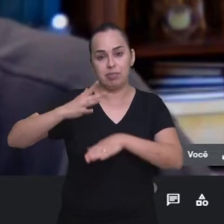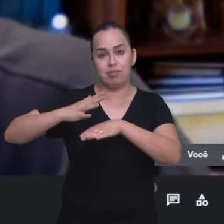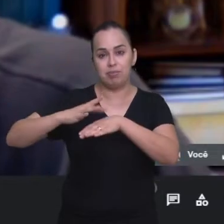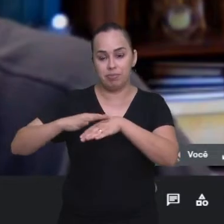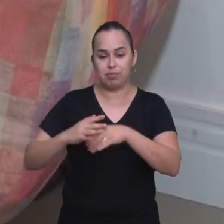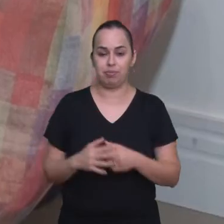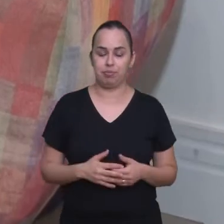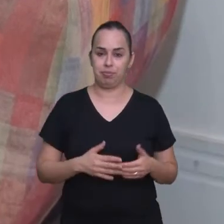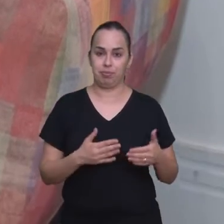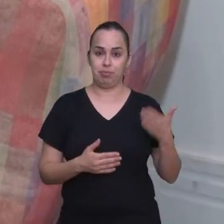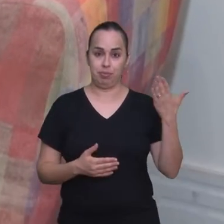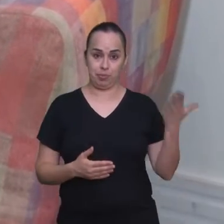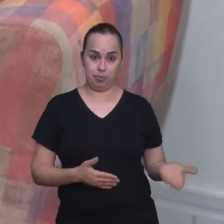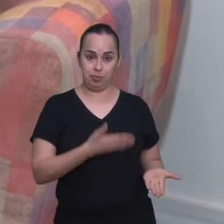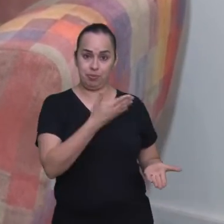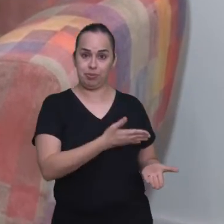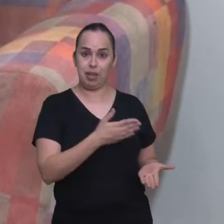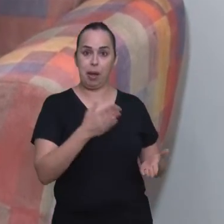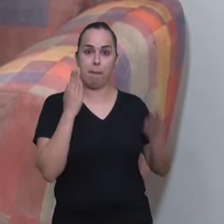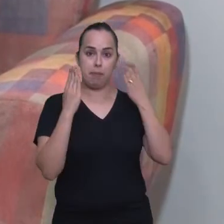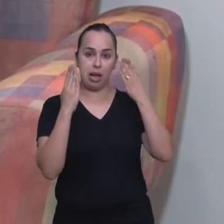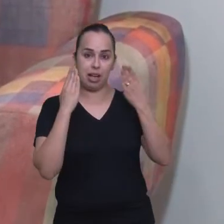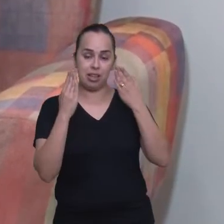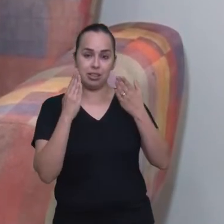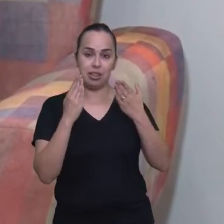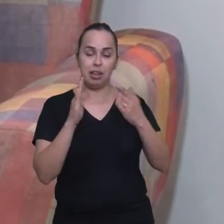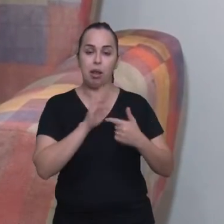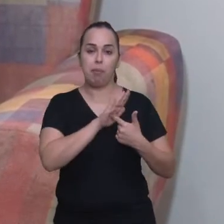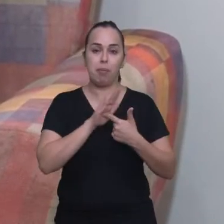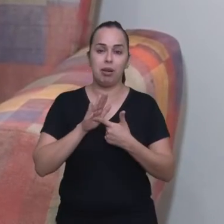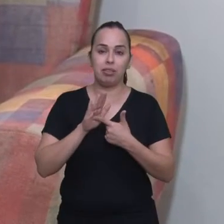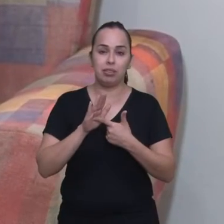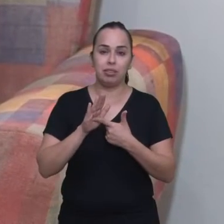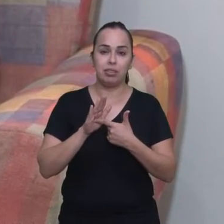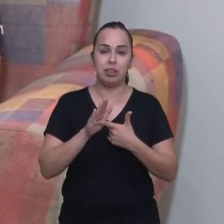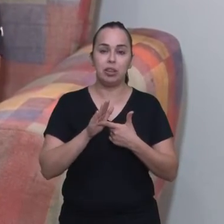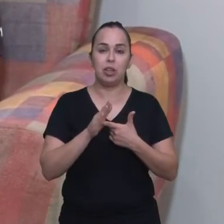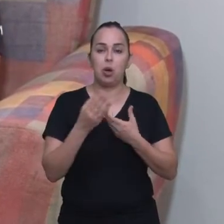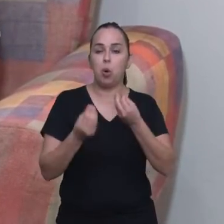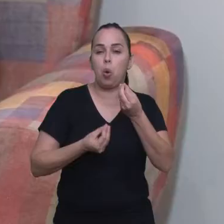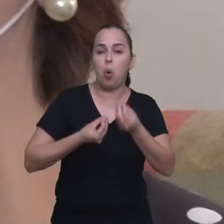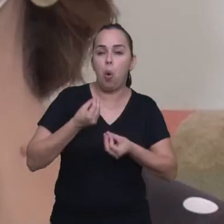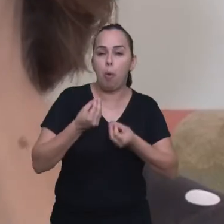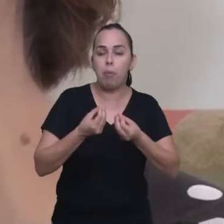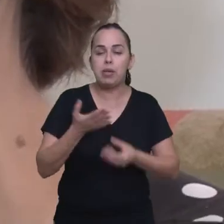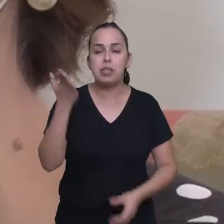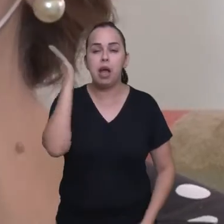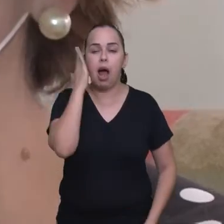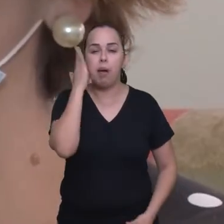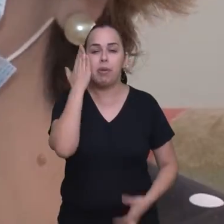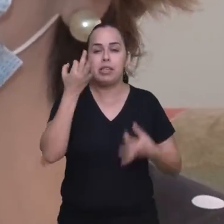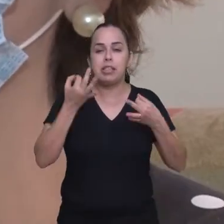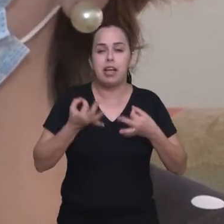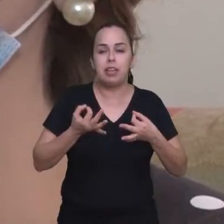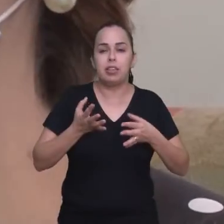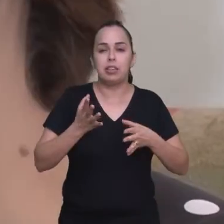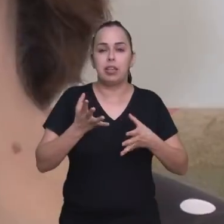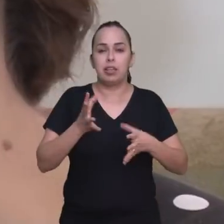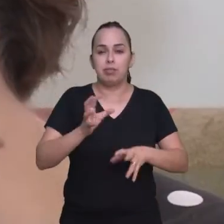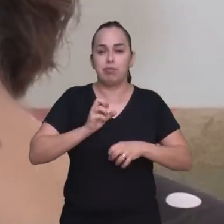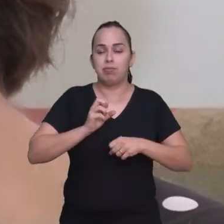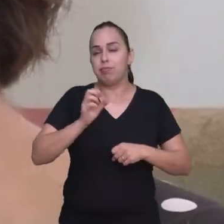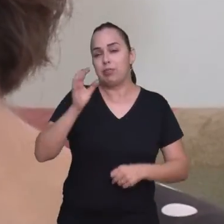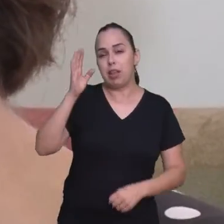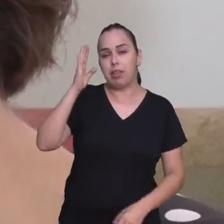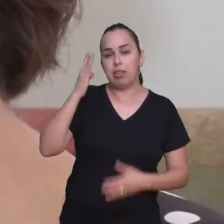por Covid. A psicóloga Isabel Rivas destaca os sinais de uma possível depressão e como as relações afetivas